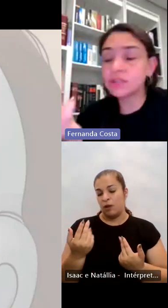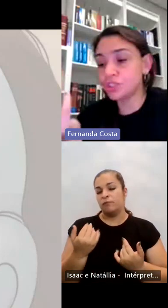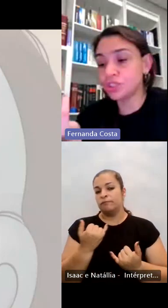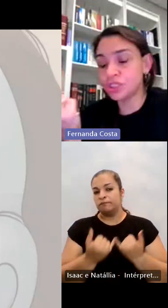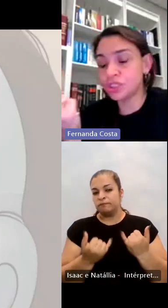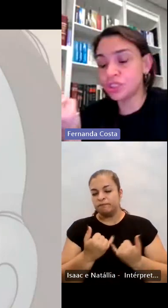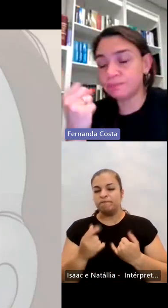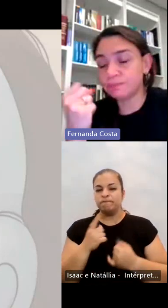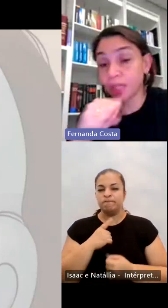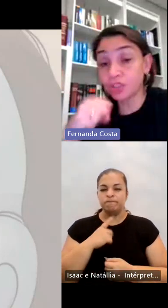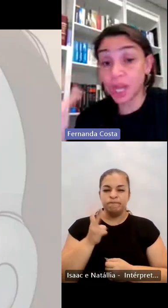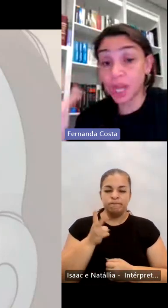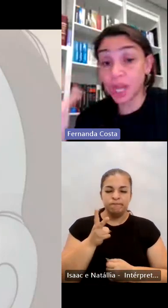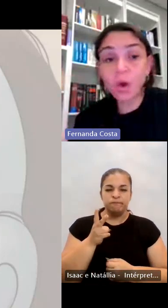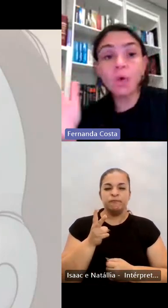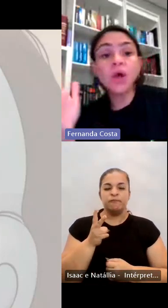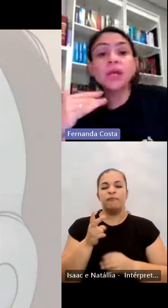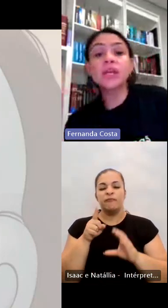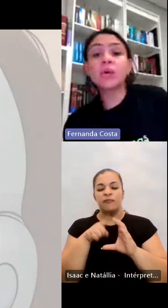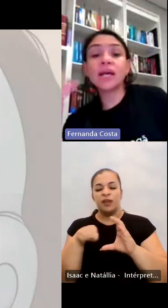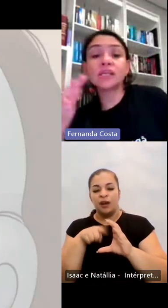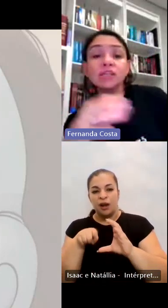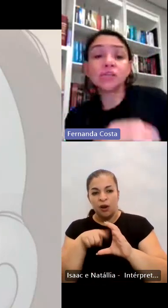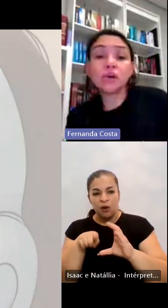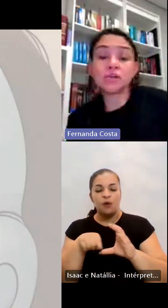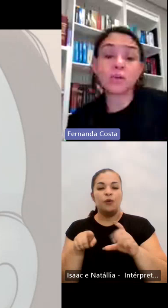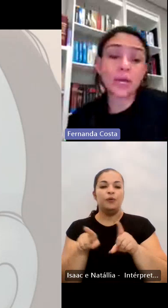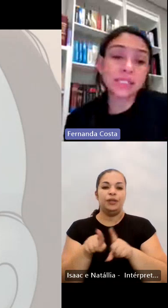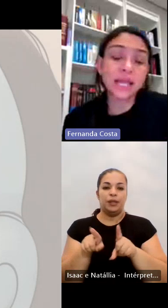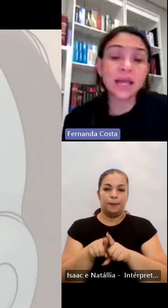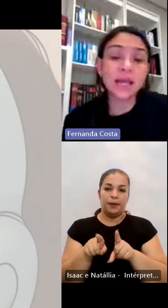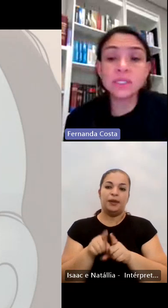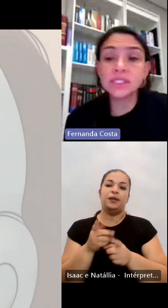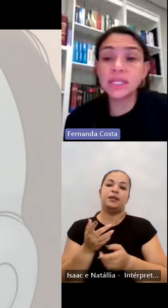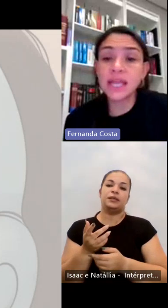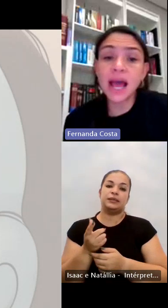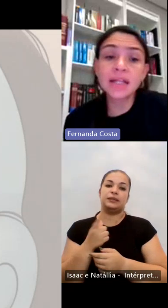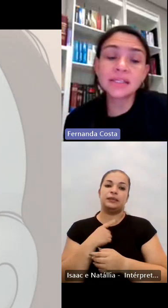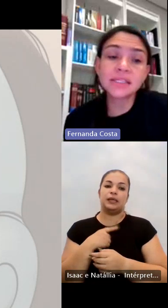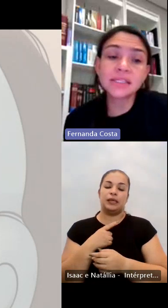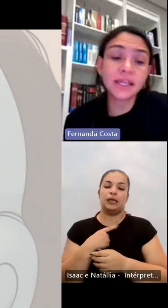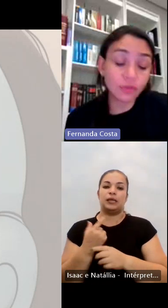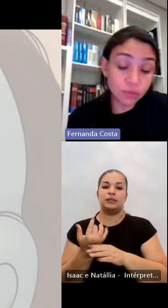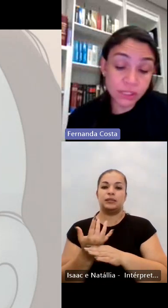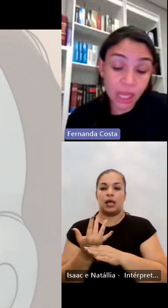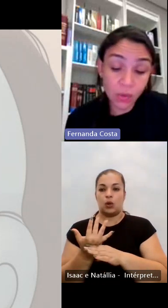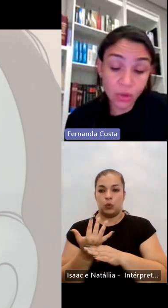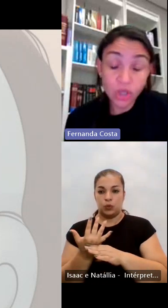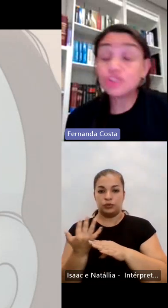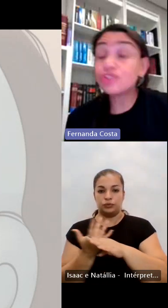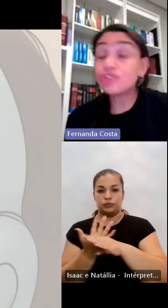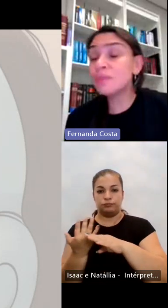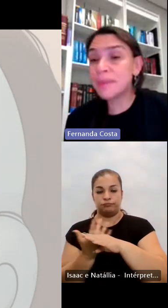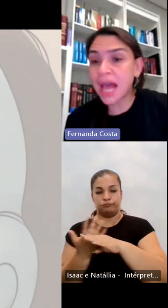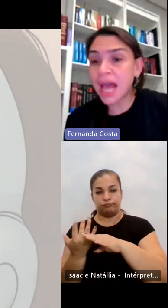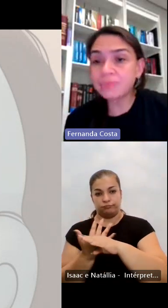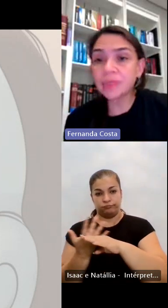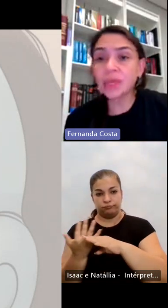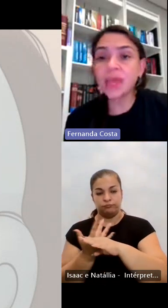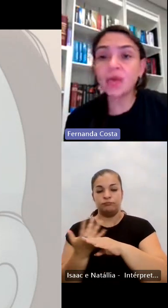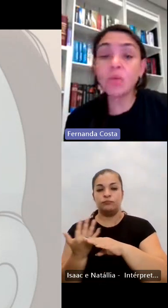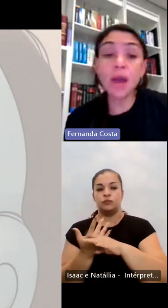formato de caracol e com essas células ciliadas que têm a função de